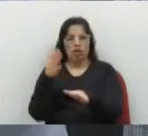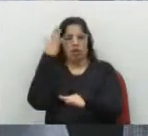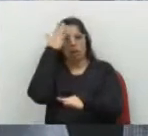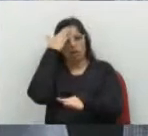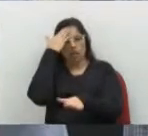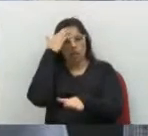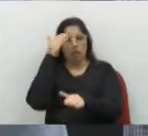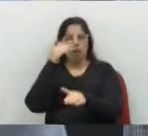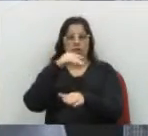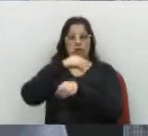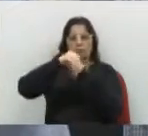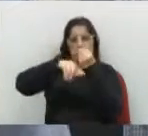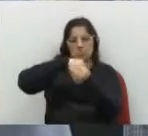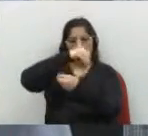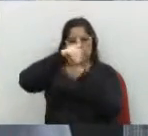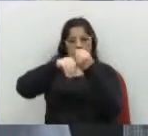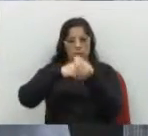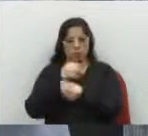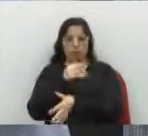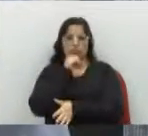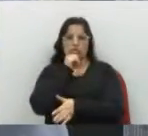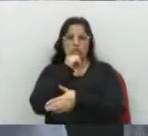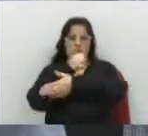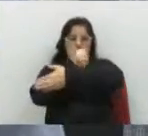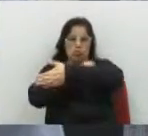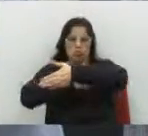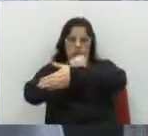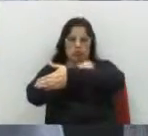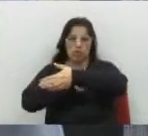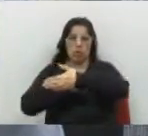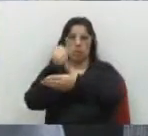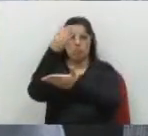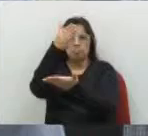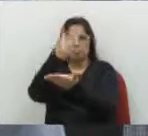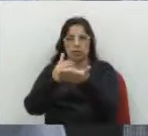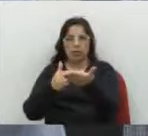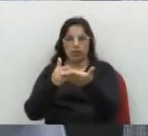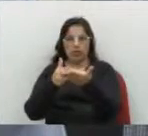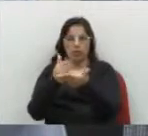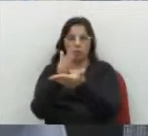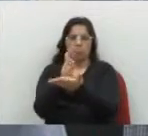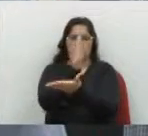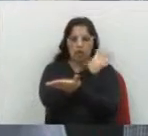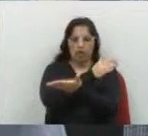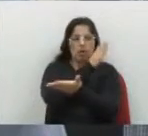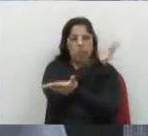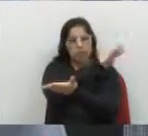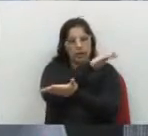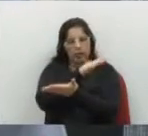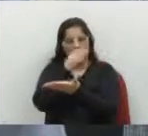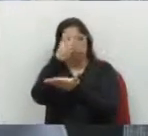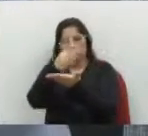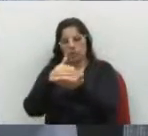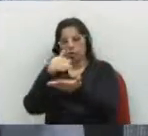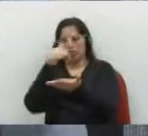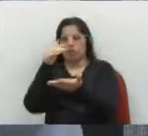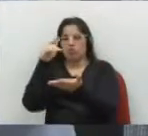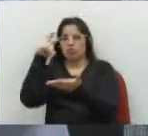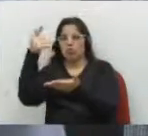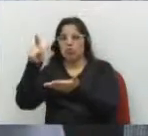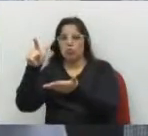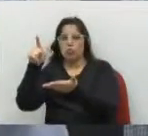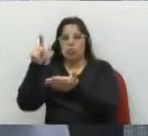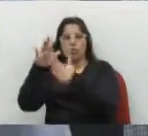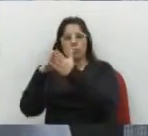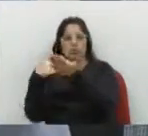ali. Então, cozinha, é metade cozinha para a creche e metade é cozinha para a escola. O depósito é